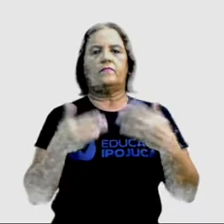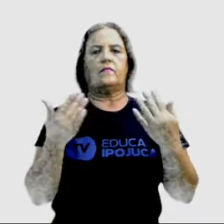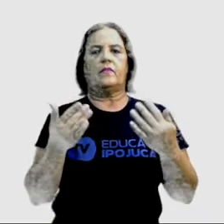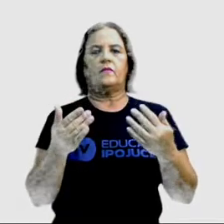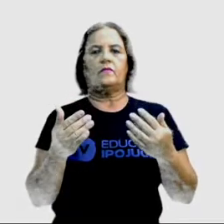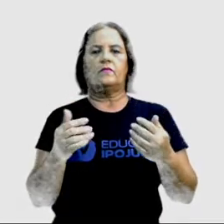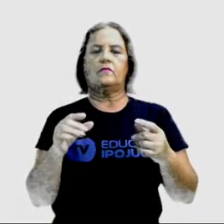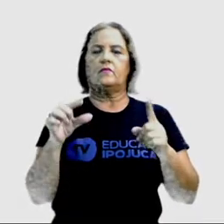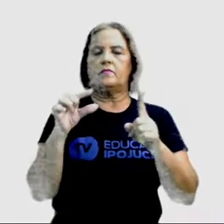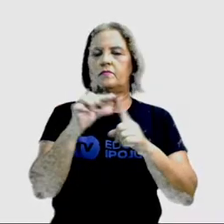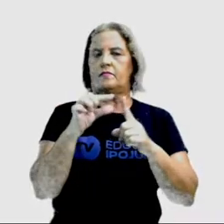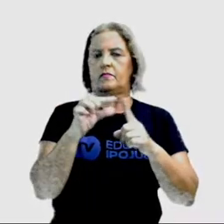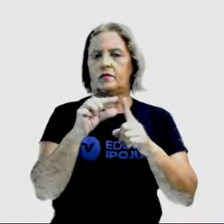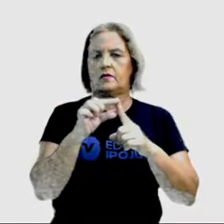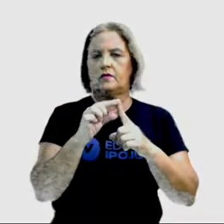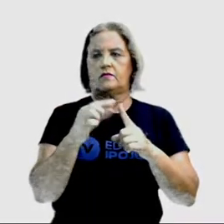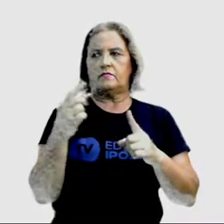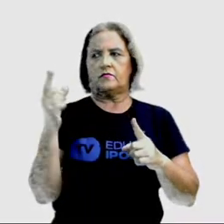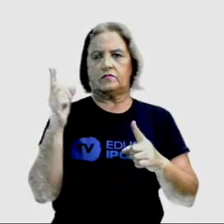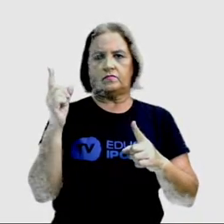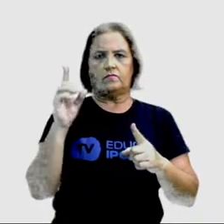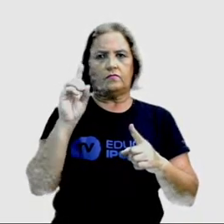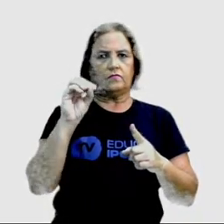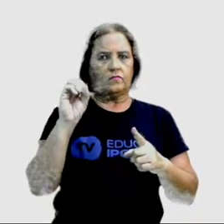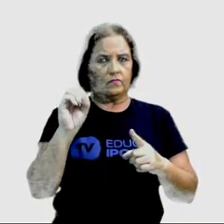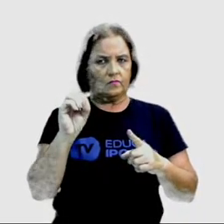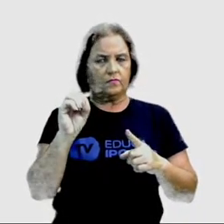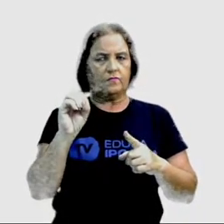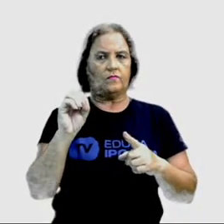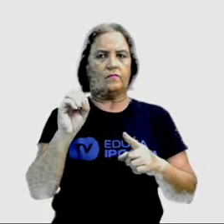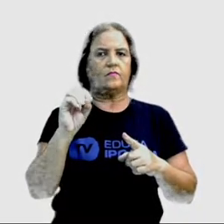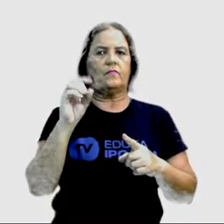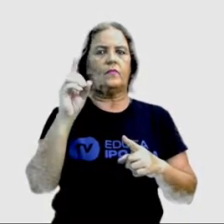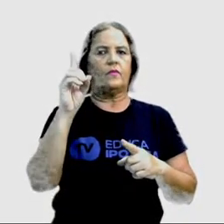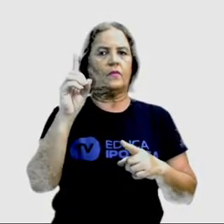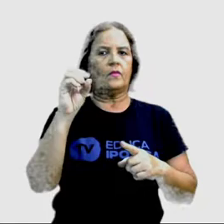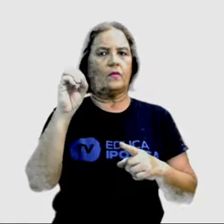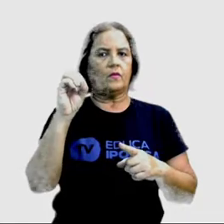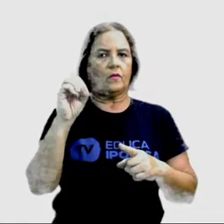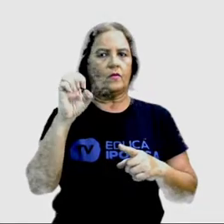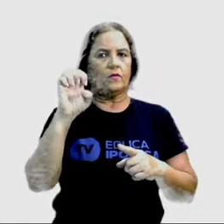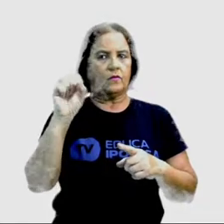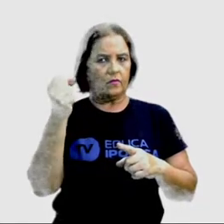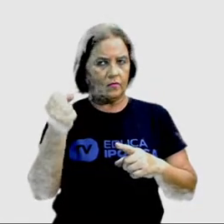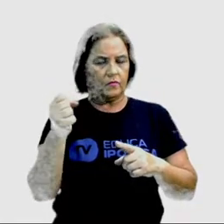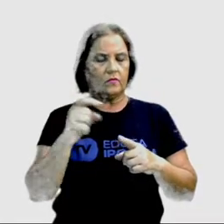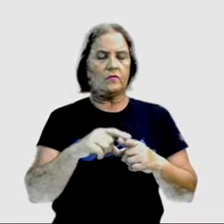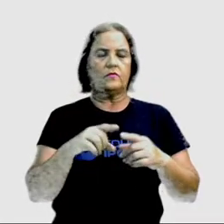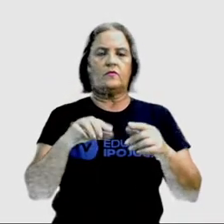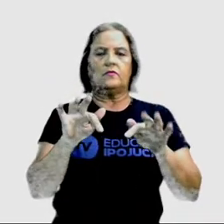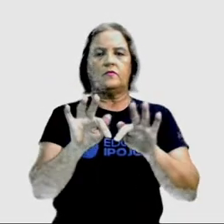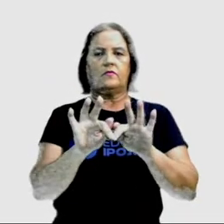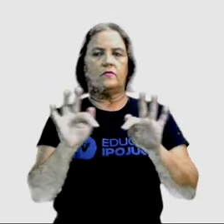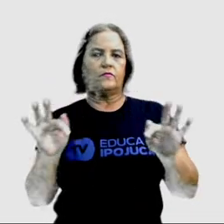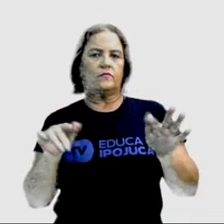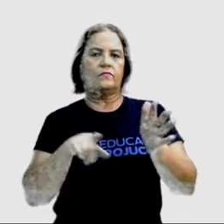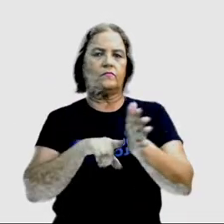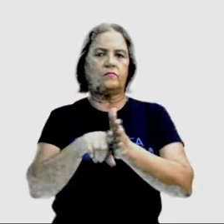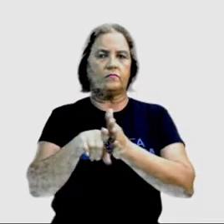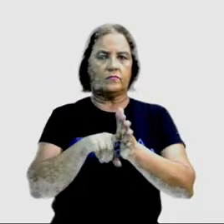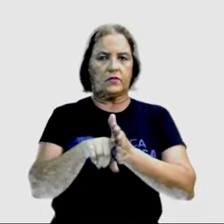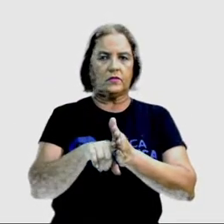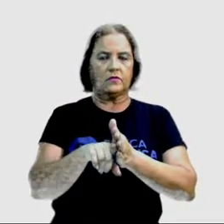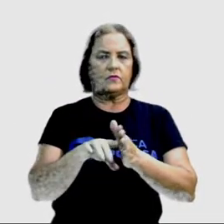desce e dor e colocar aqui para auxiliar em frases interrogativas Lógico que o RI